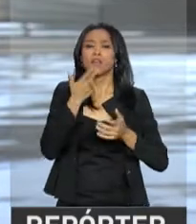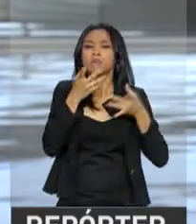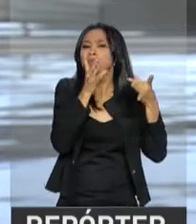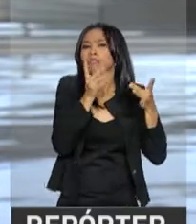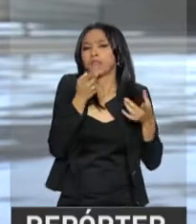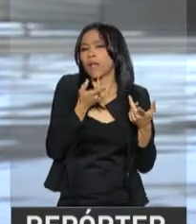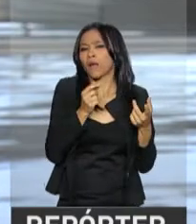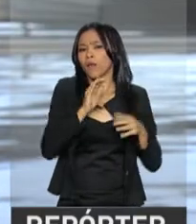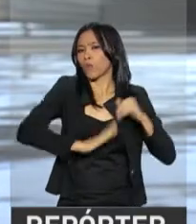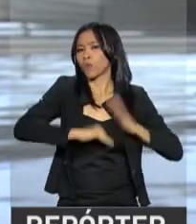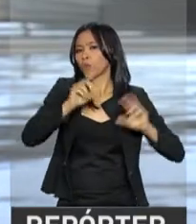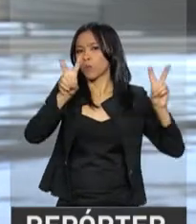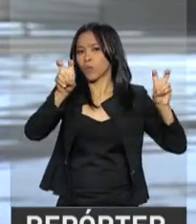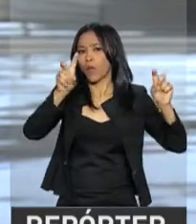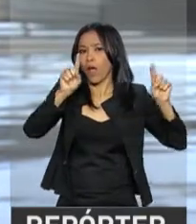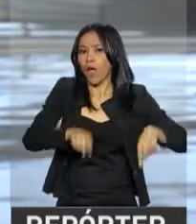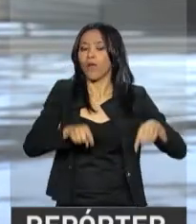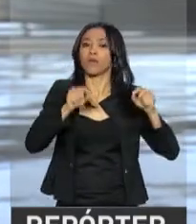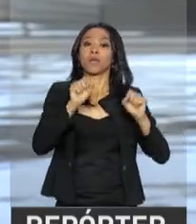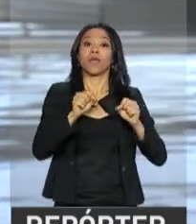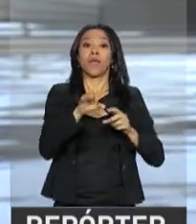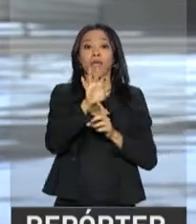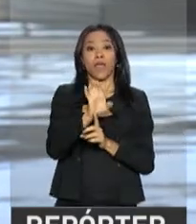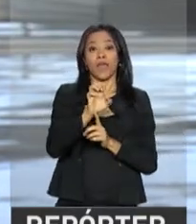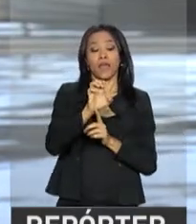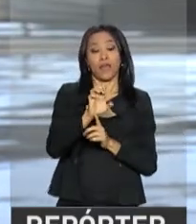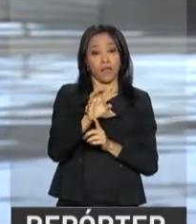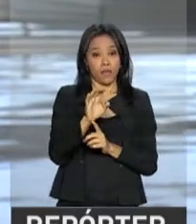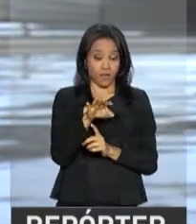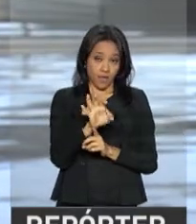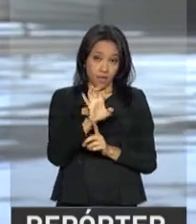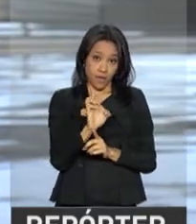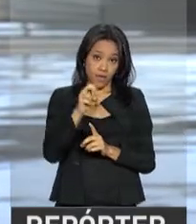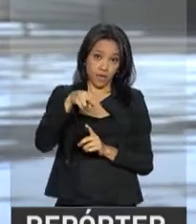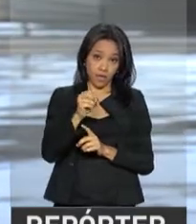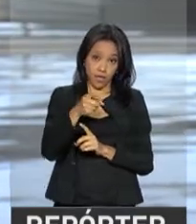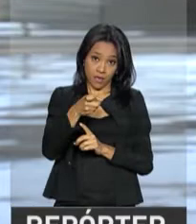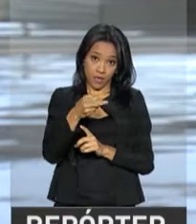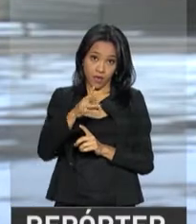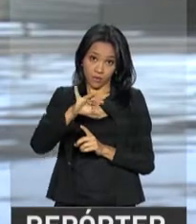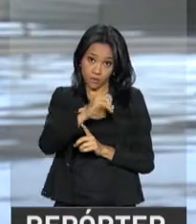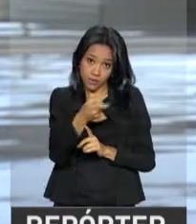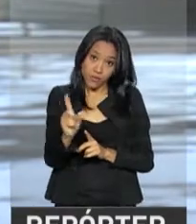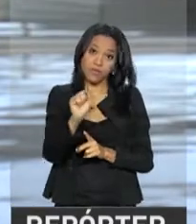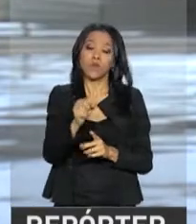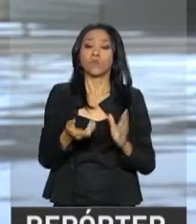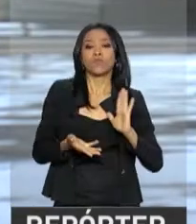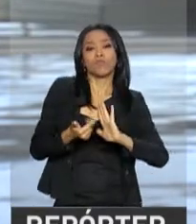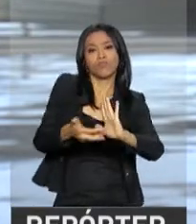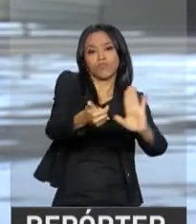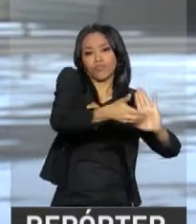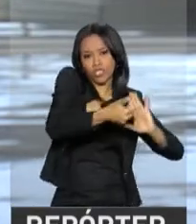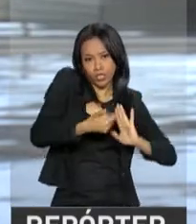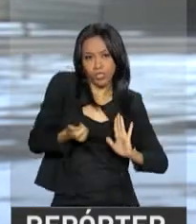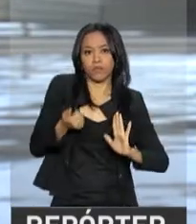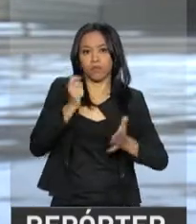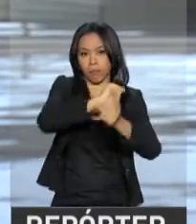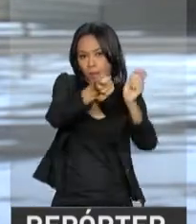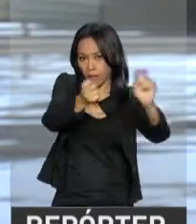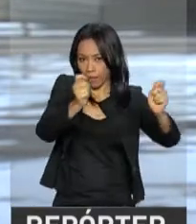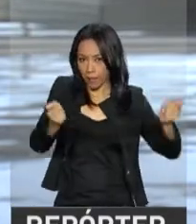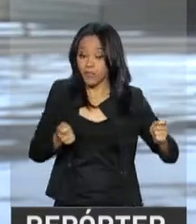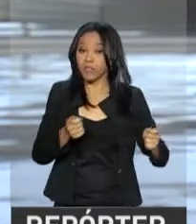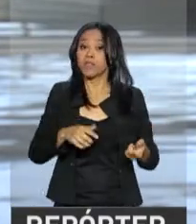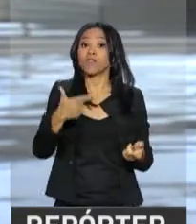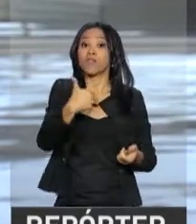trata de uma remuneração da folha de pagamento de vários setores da economia são 28 os setores inclusive dentre esses